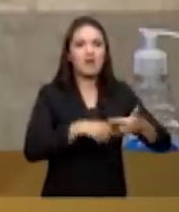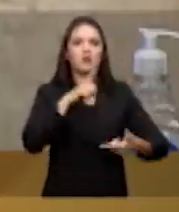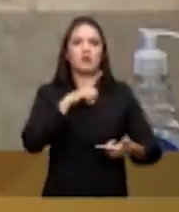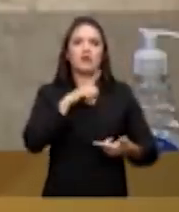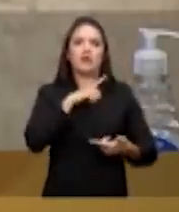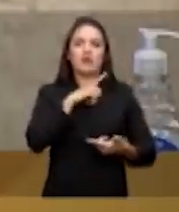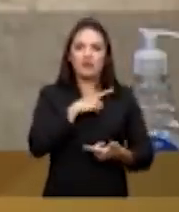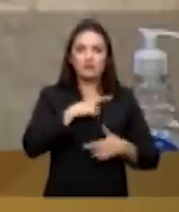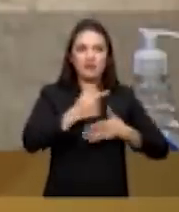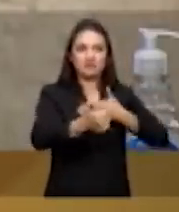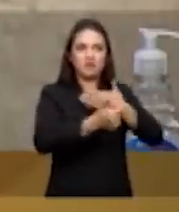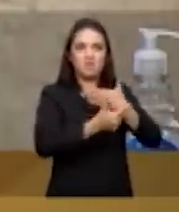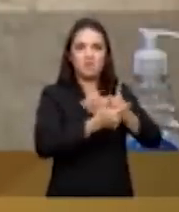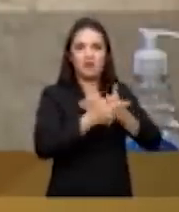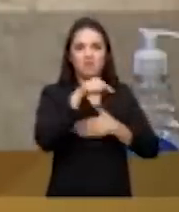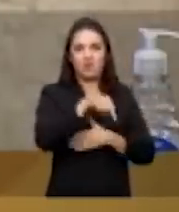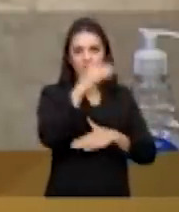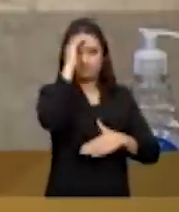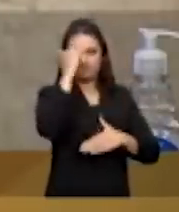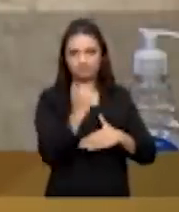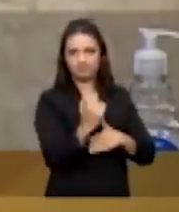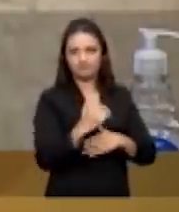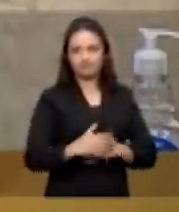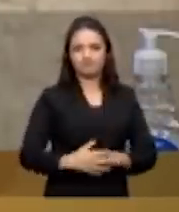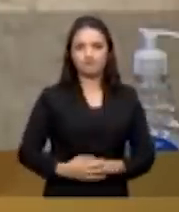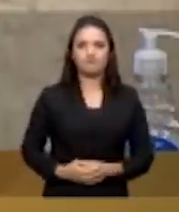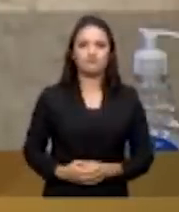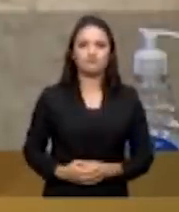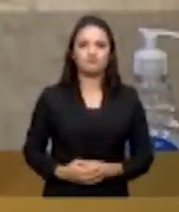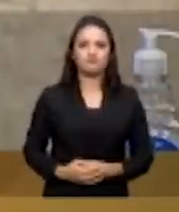suas funções.